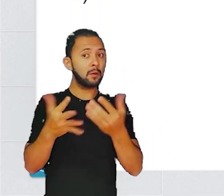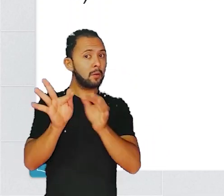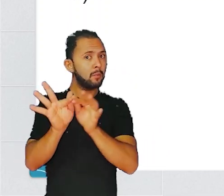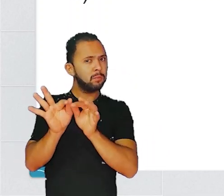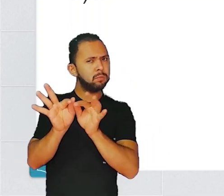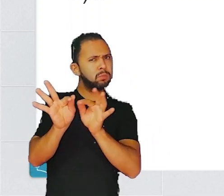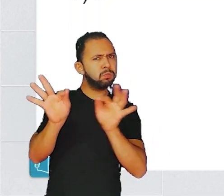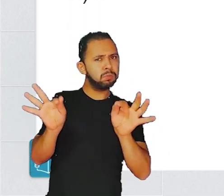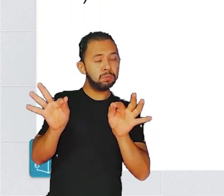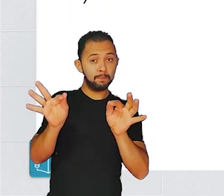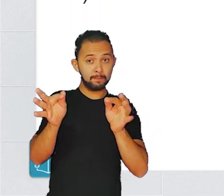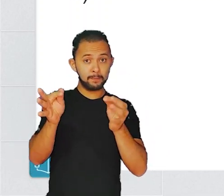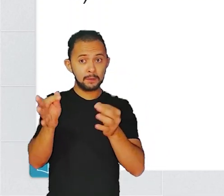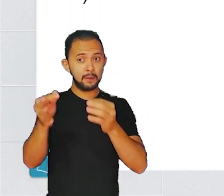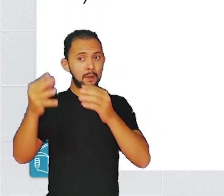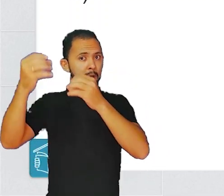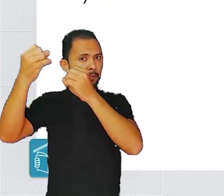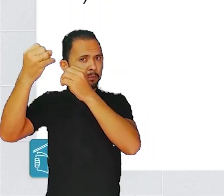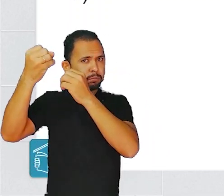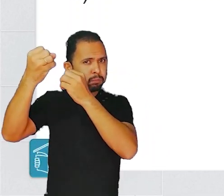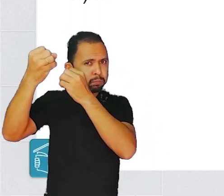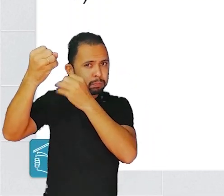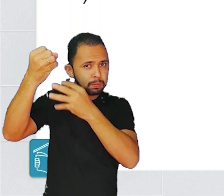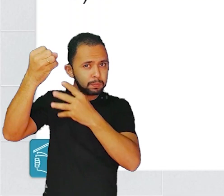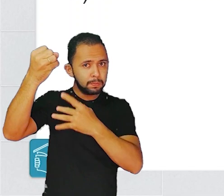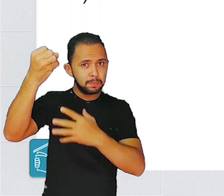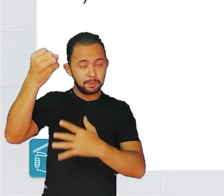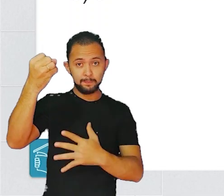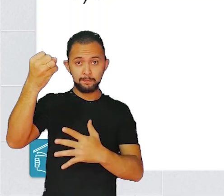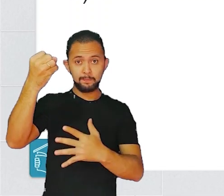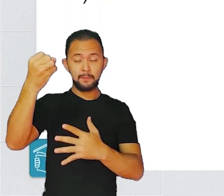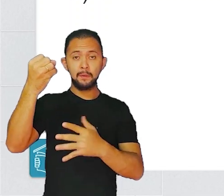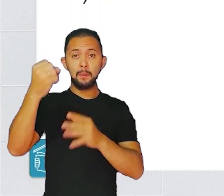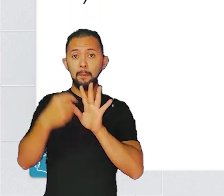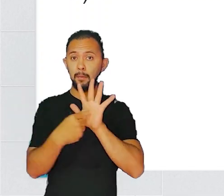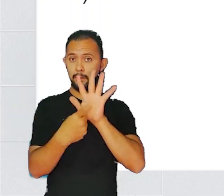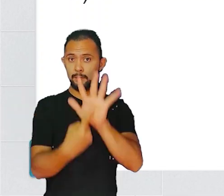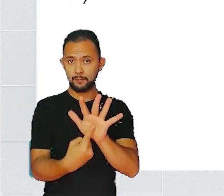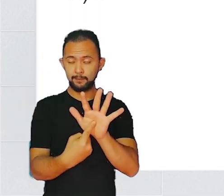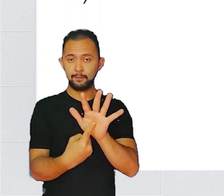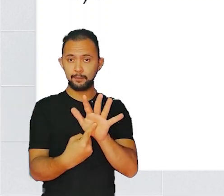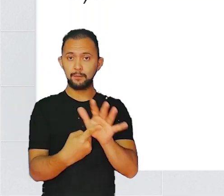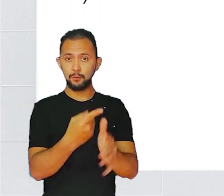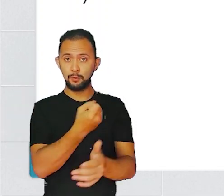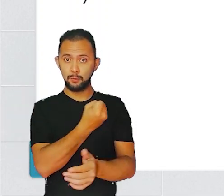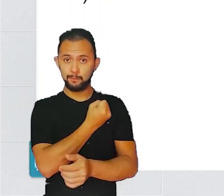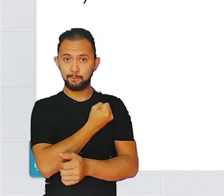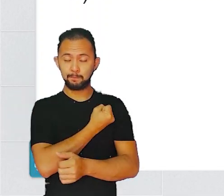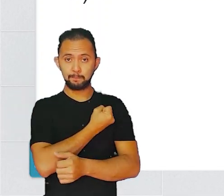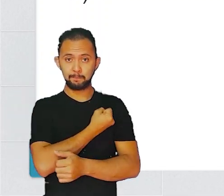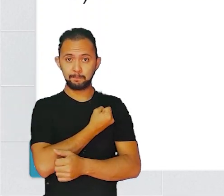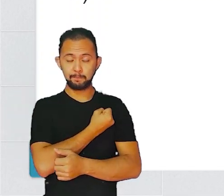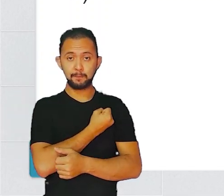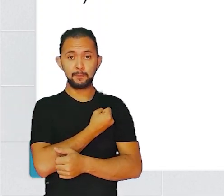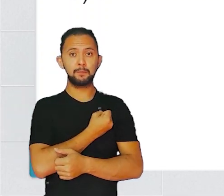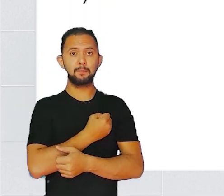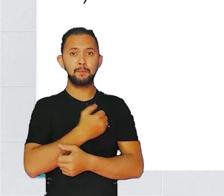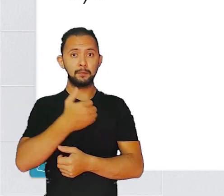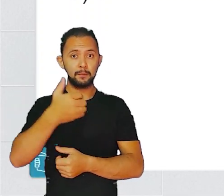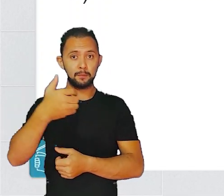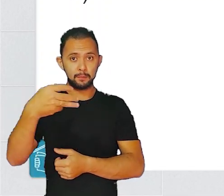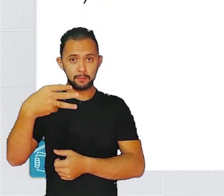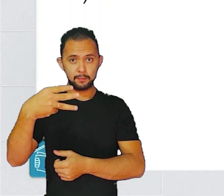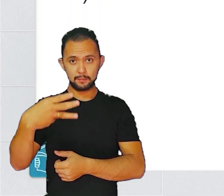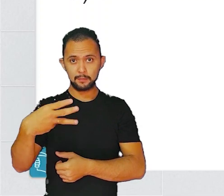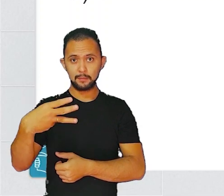forma fatorada, aquela decomposição que nós fizemos, nos apresenta a forma fatorada, tá bom? Só que aqui é do